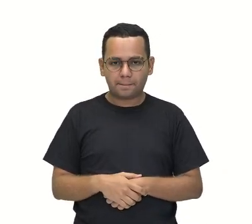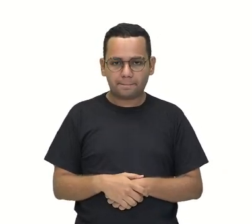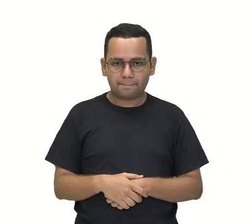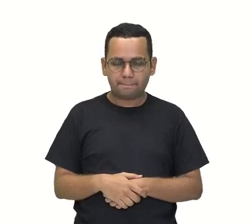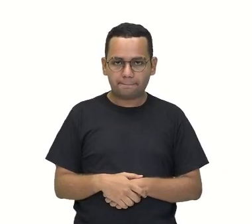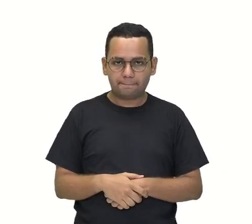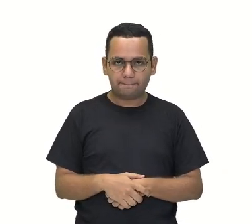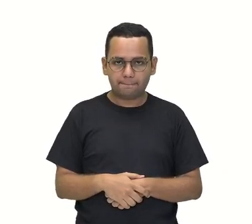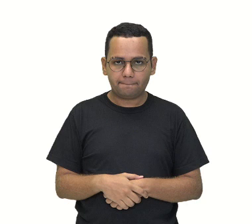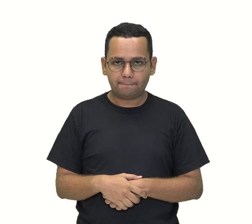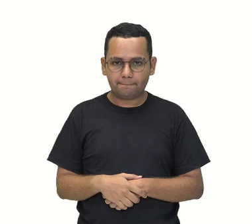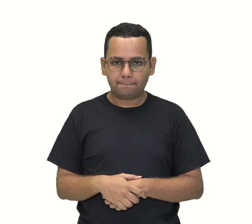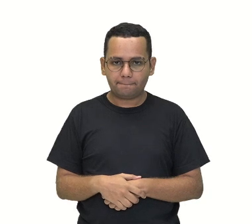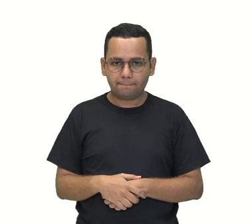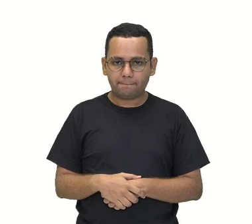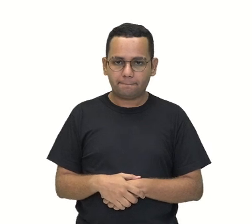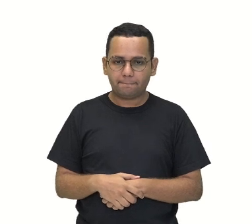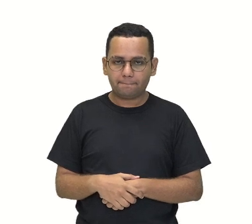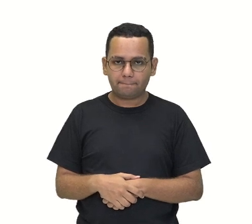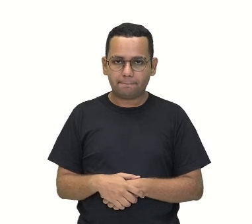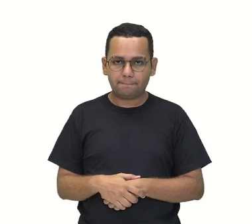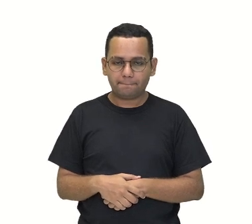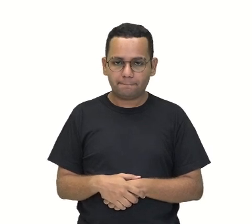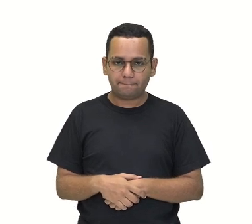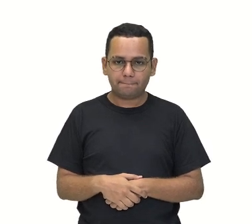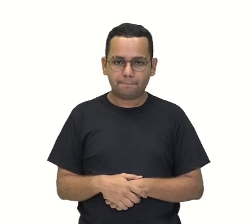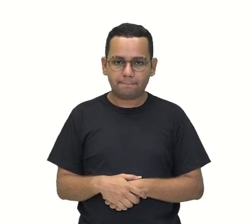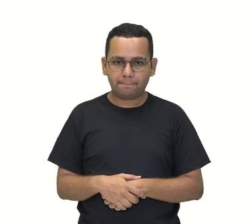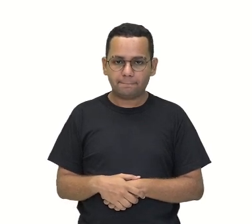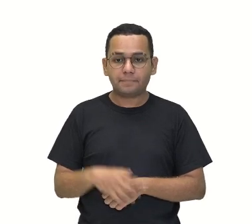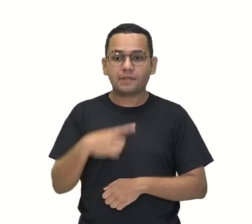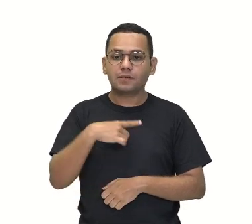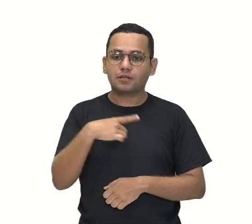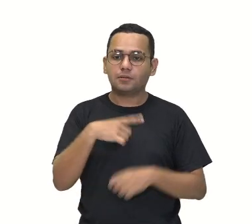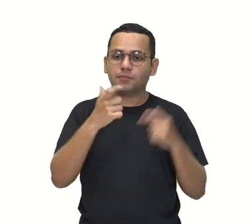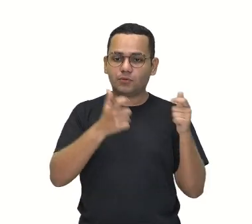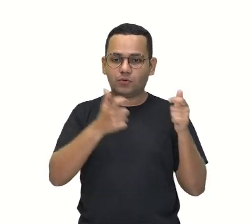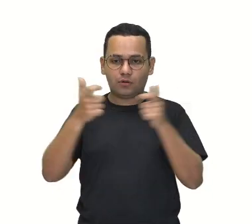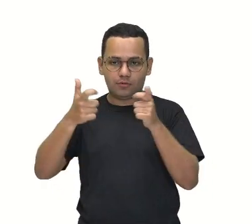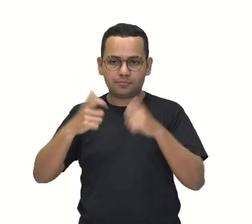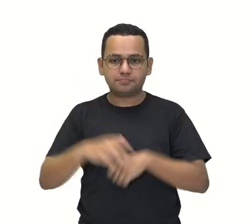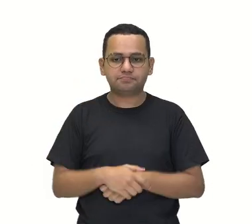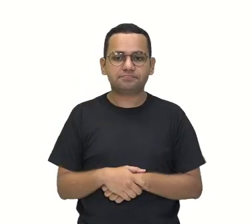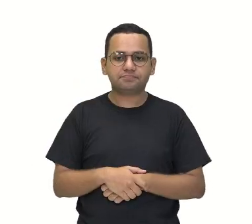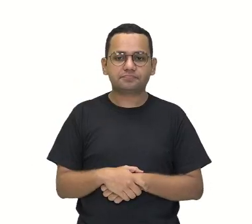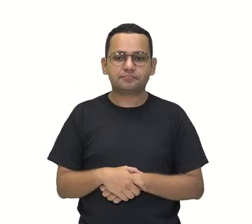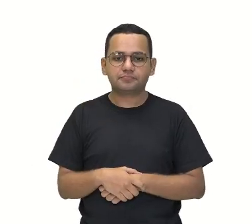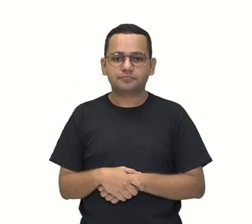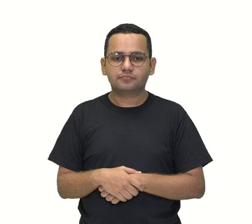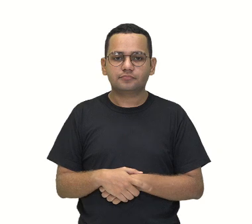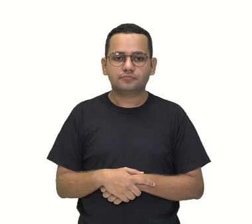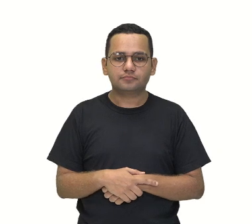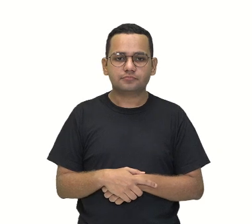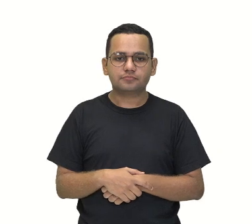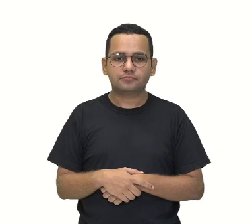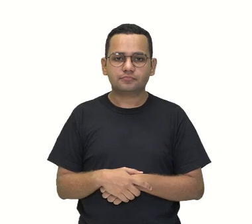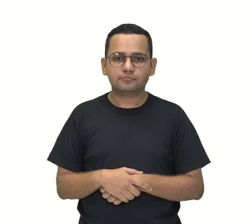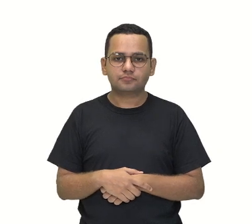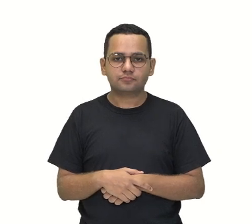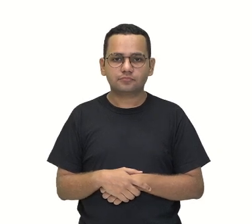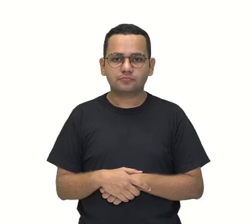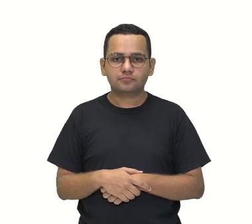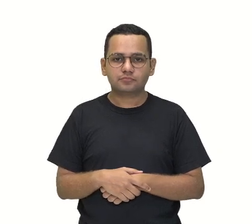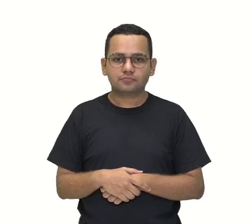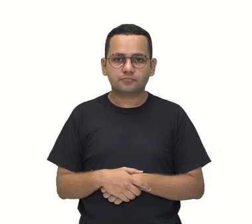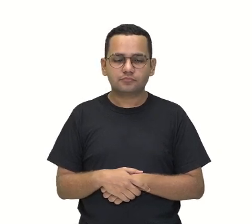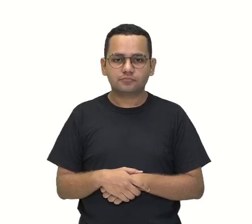reta que passa por aqueles dois pontos lá, 0, 3 e 3 e 0, né? Os pontos A e B, tá